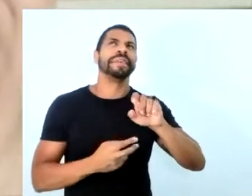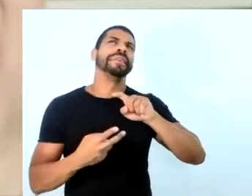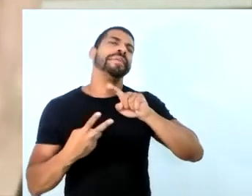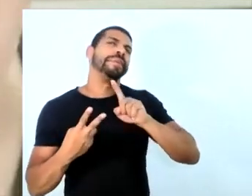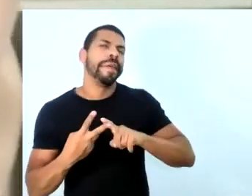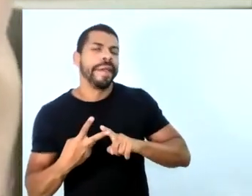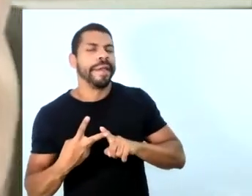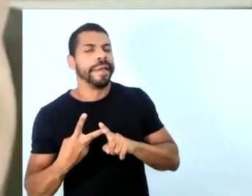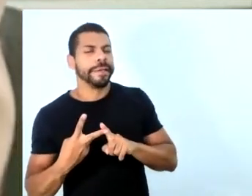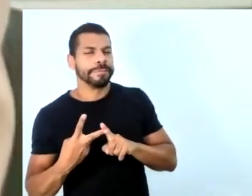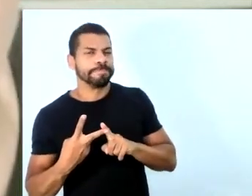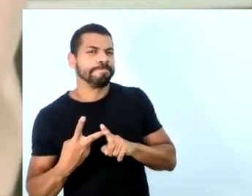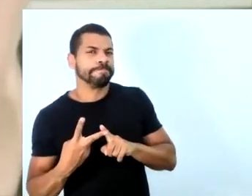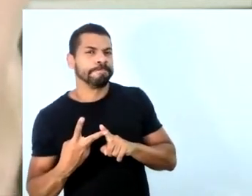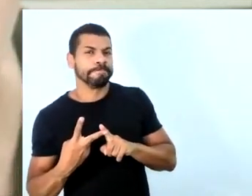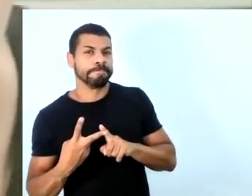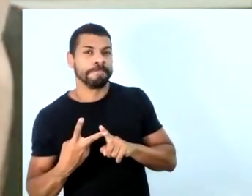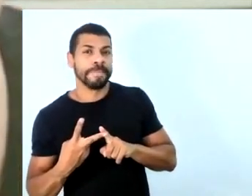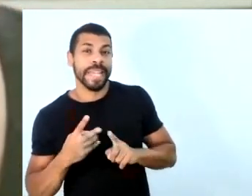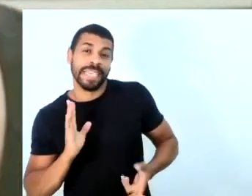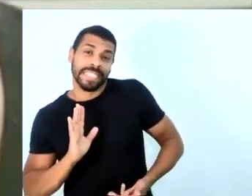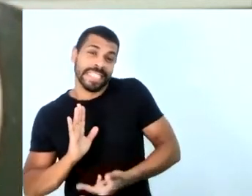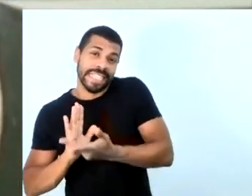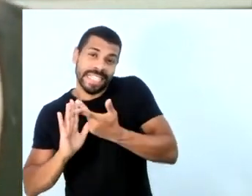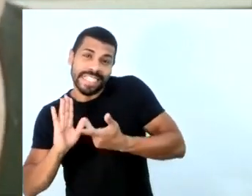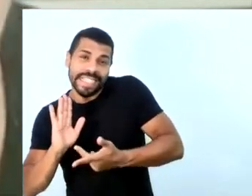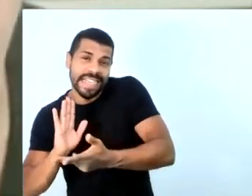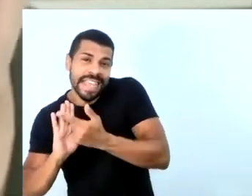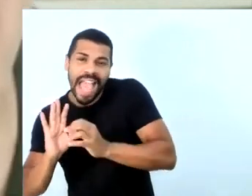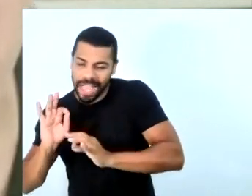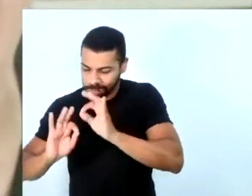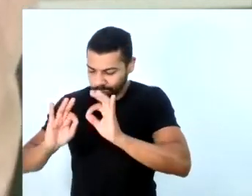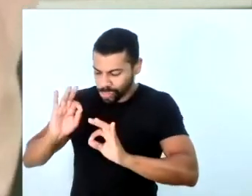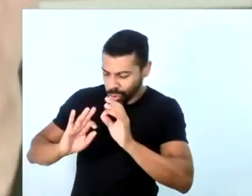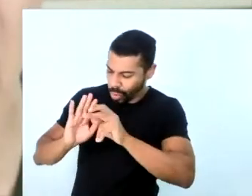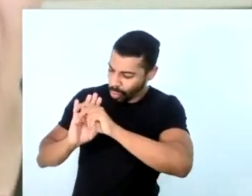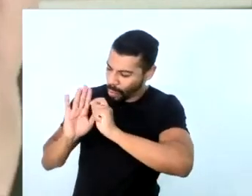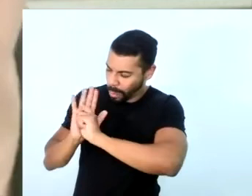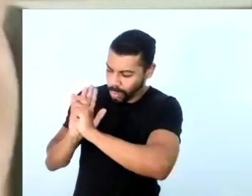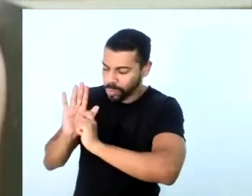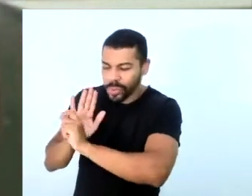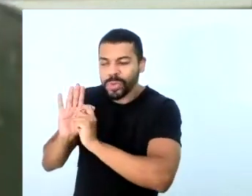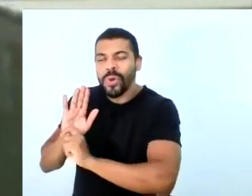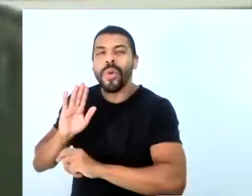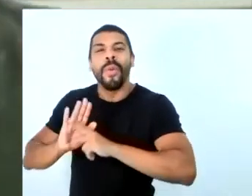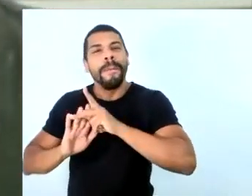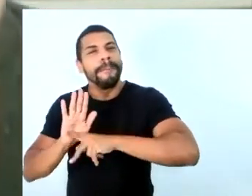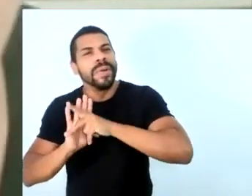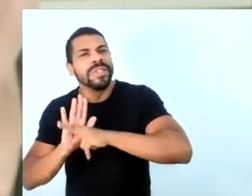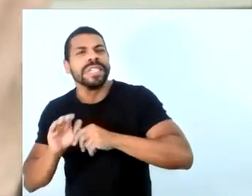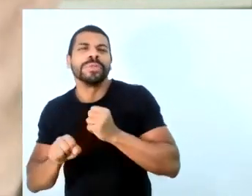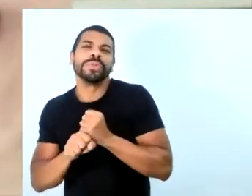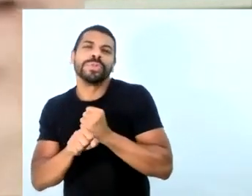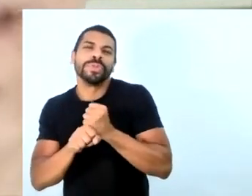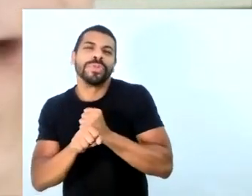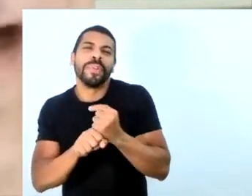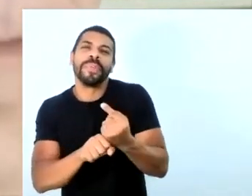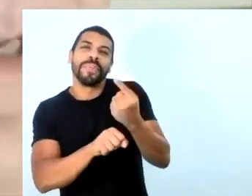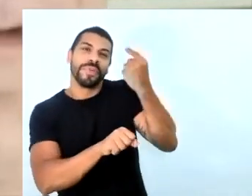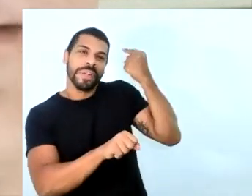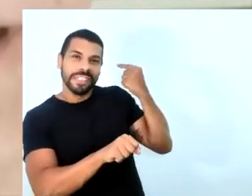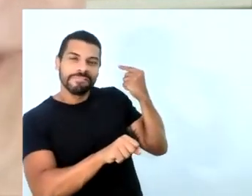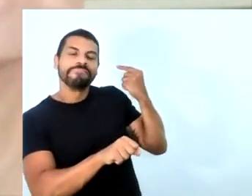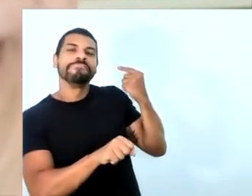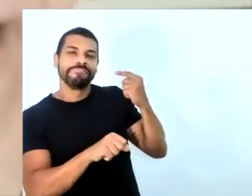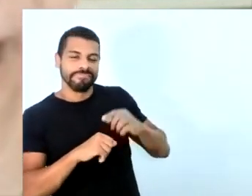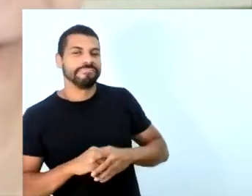mais esse lado de desenhar, escrever os seus próprios projetos. Acho que fruto de tantos anos também